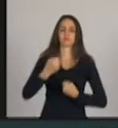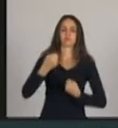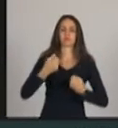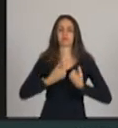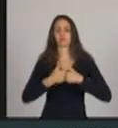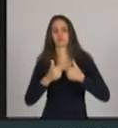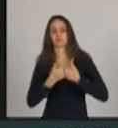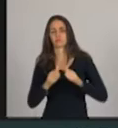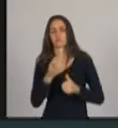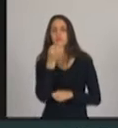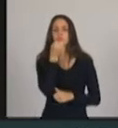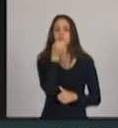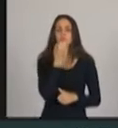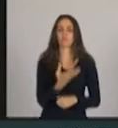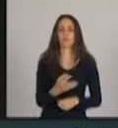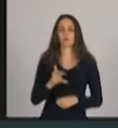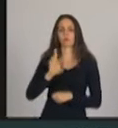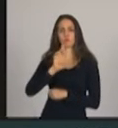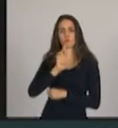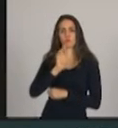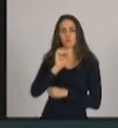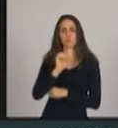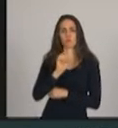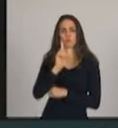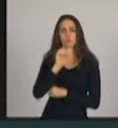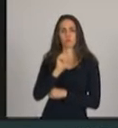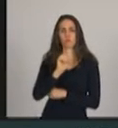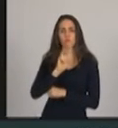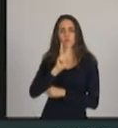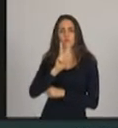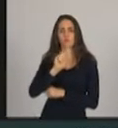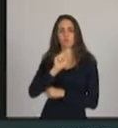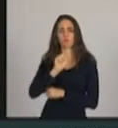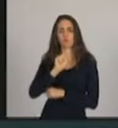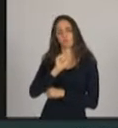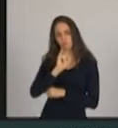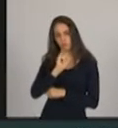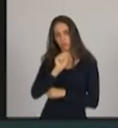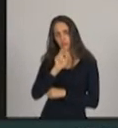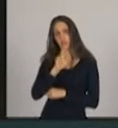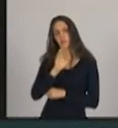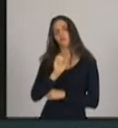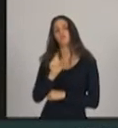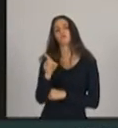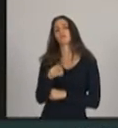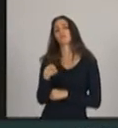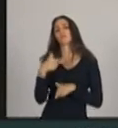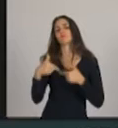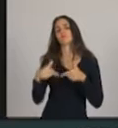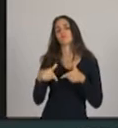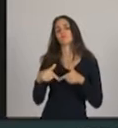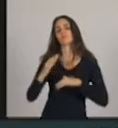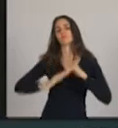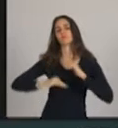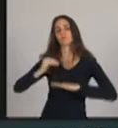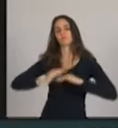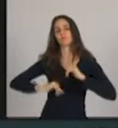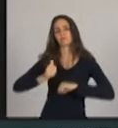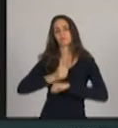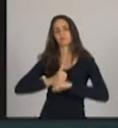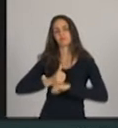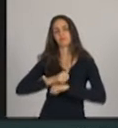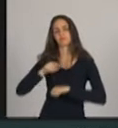vacinados. Que bom que os rodoviários, que são trabalhadores do dia a